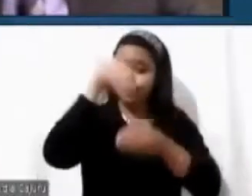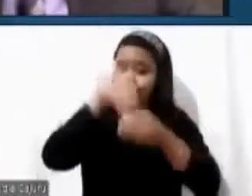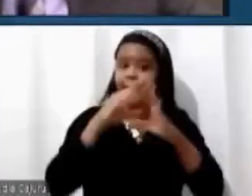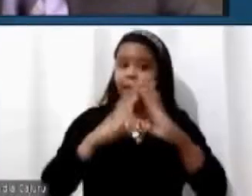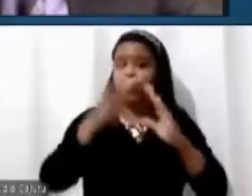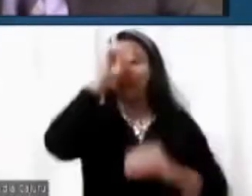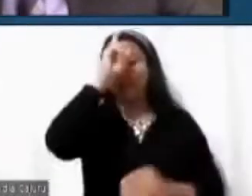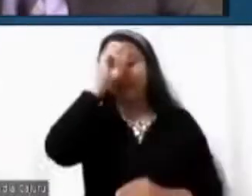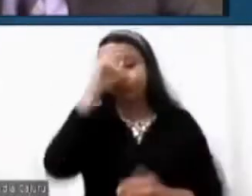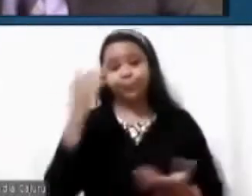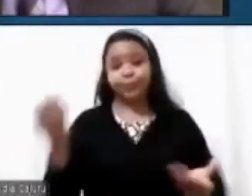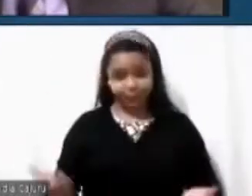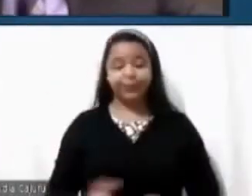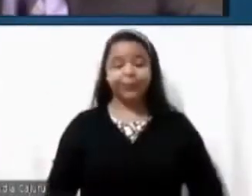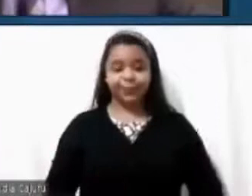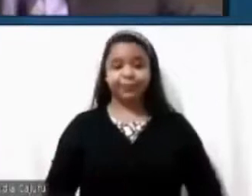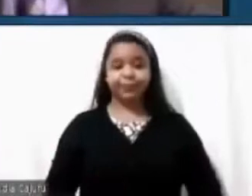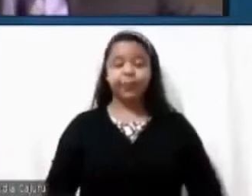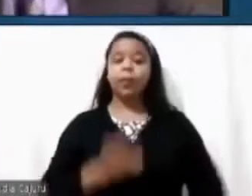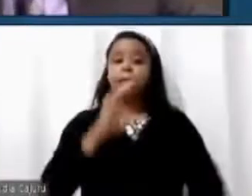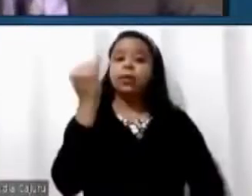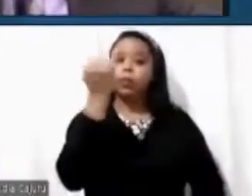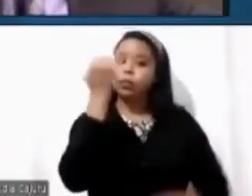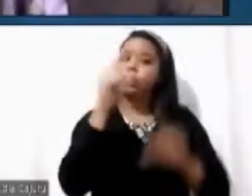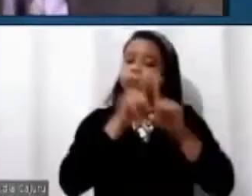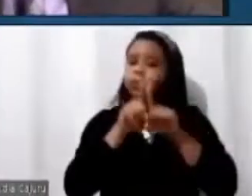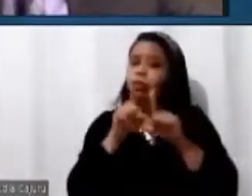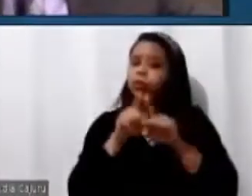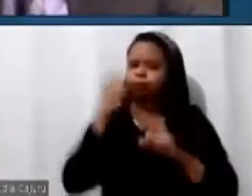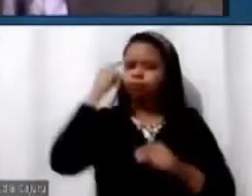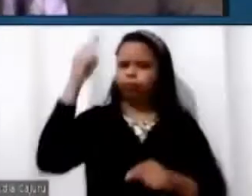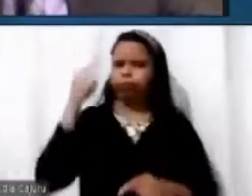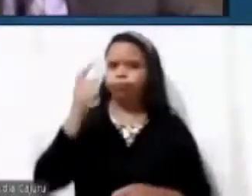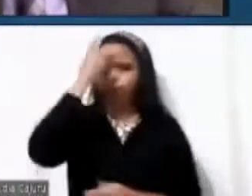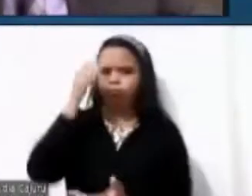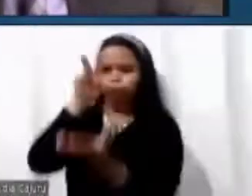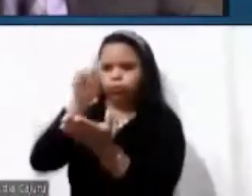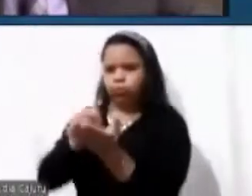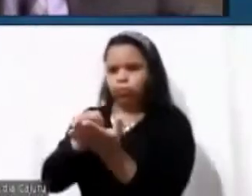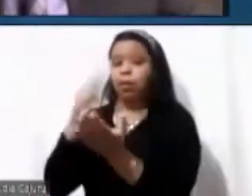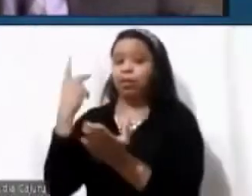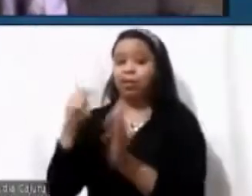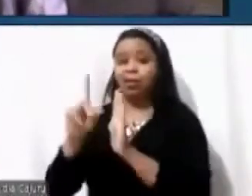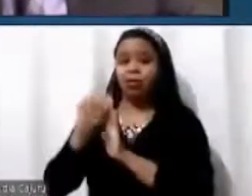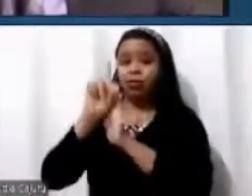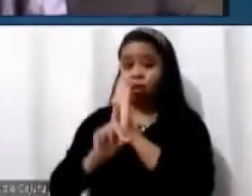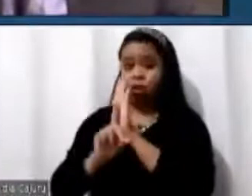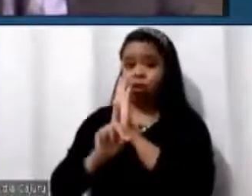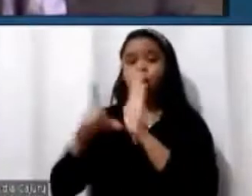precisamos resguardar os direitos do paciente, por exemplo, o direito de acesso, né? Isso é uma questão constitucional, a Constituição, no seu artigo